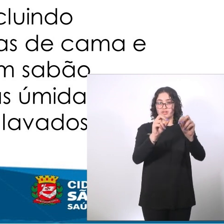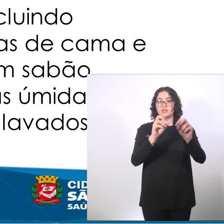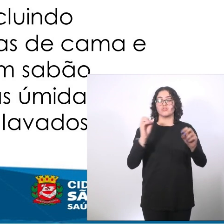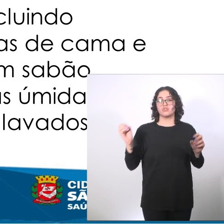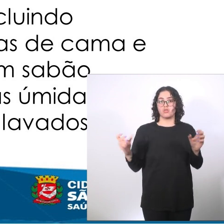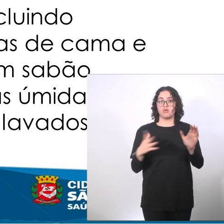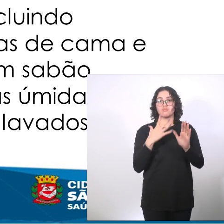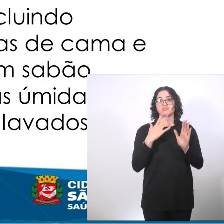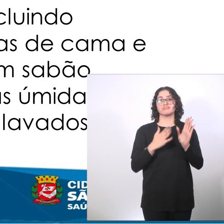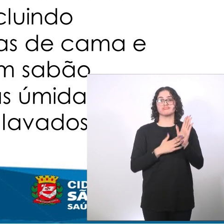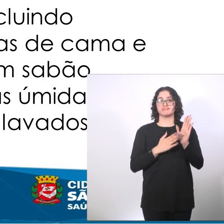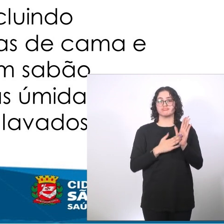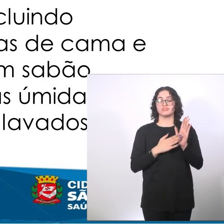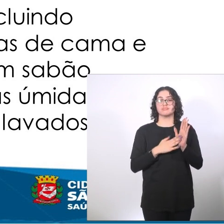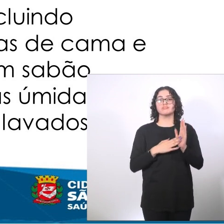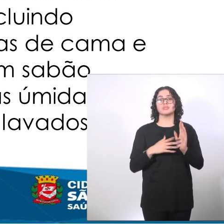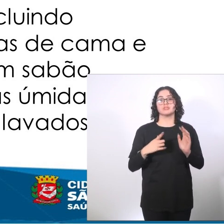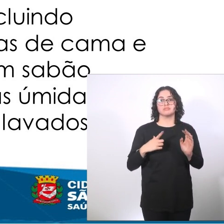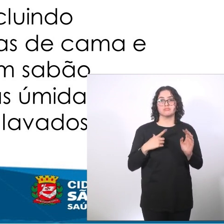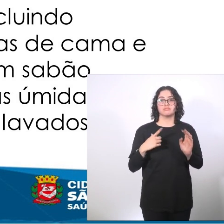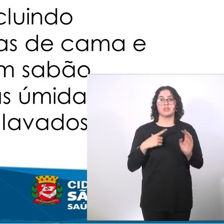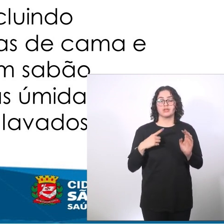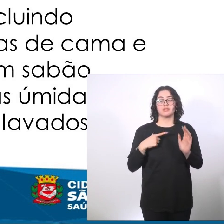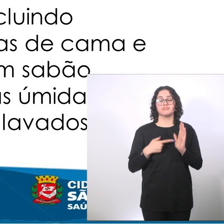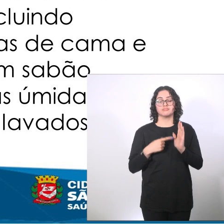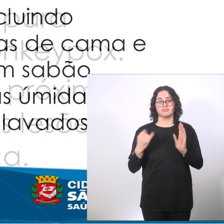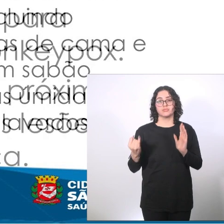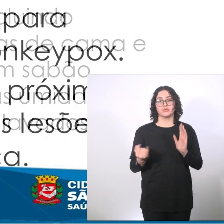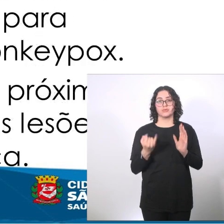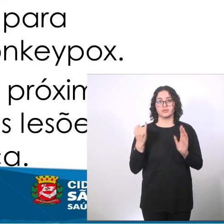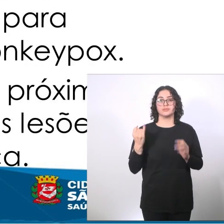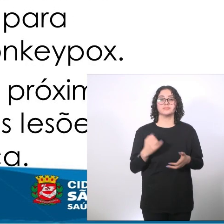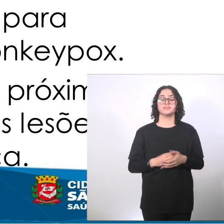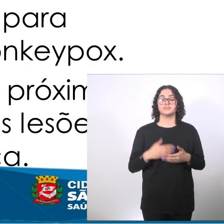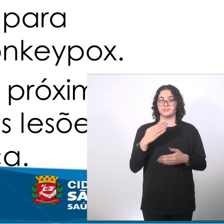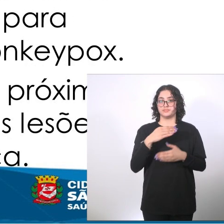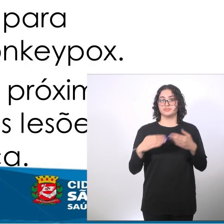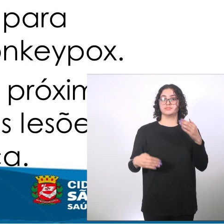novo documento técnico, está essas recomendações. Próximo.